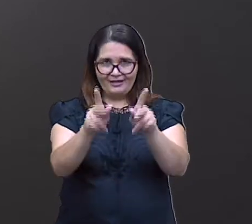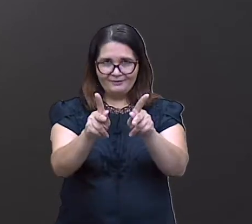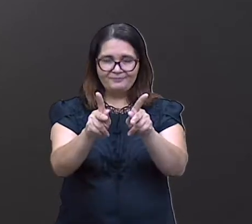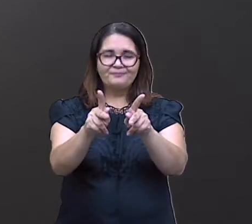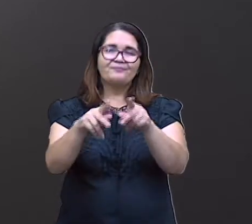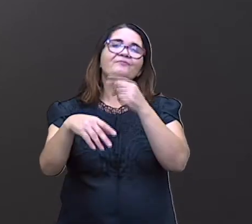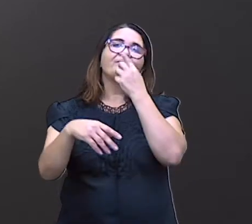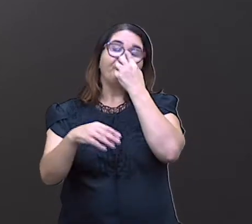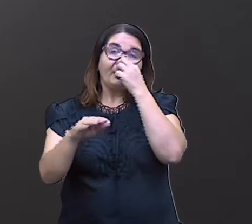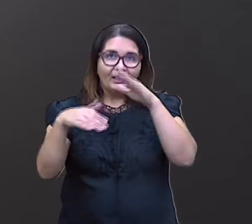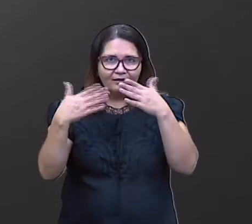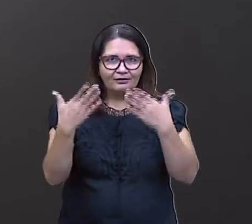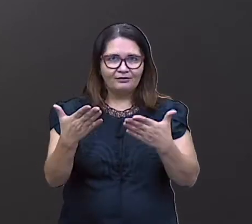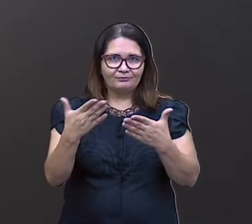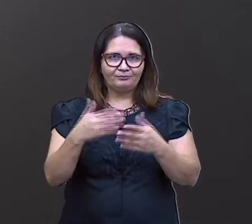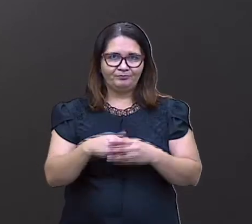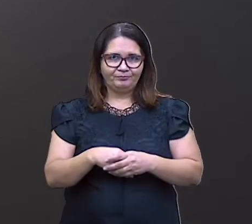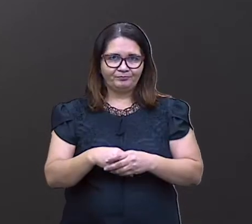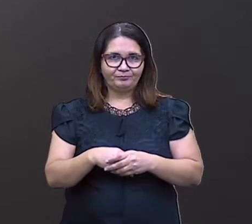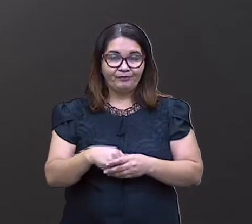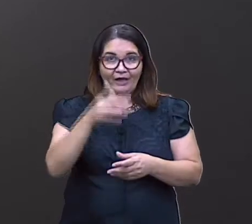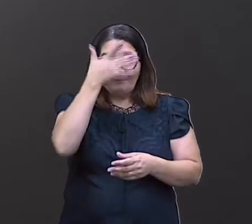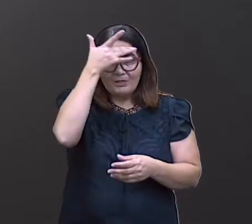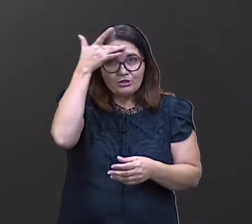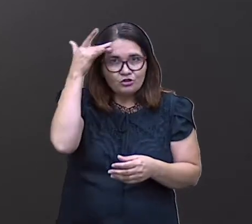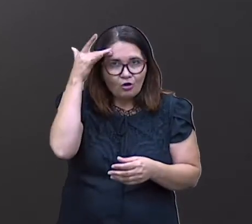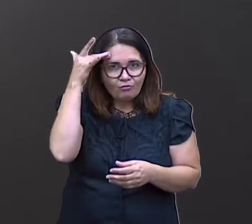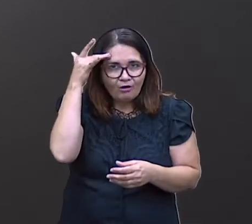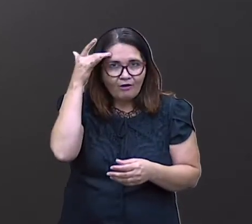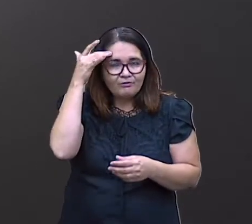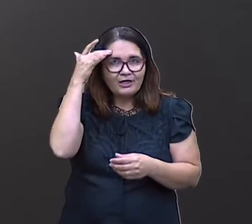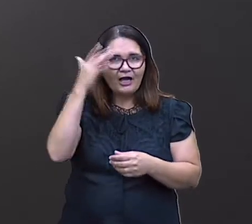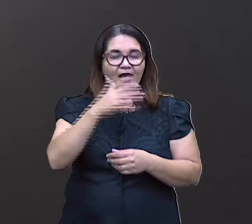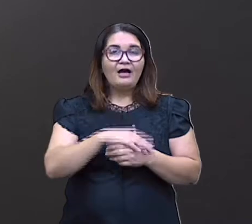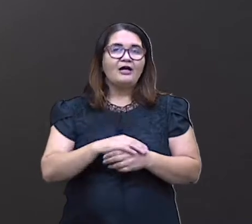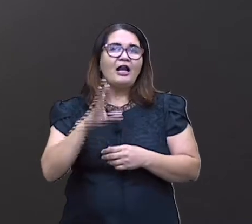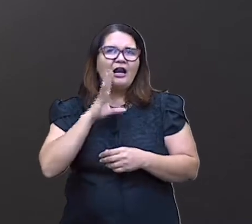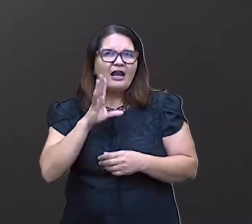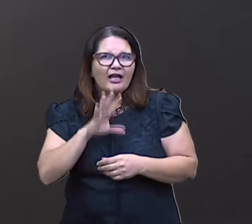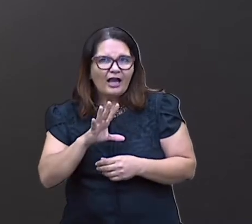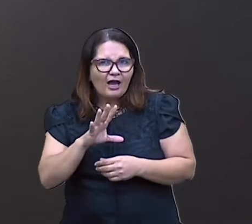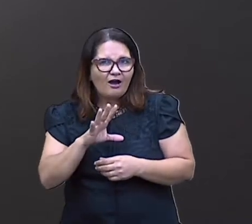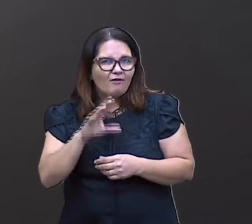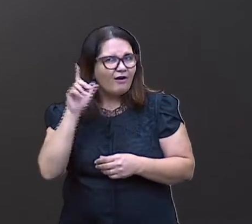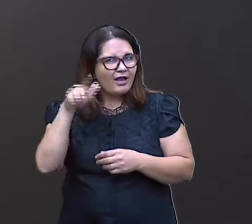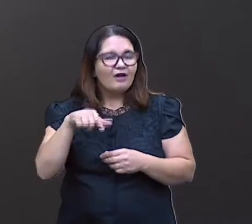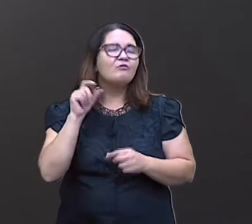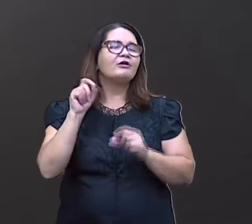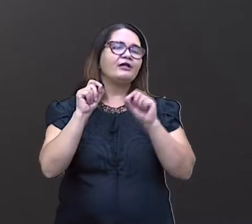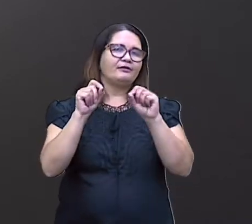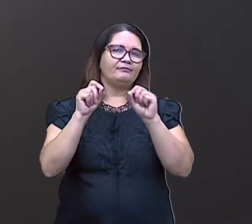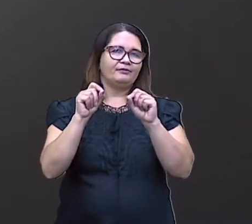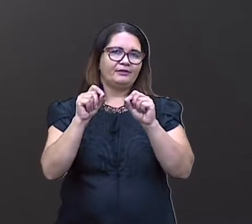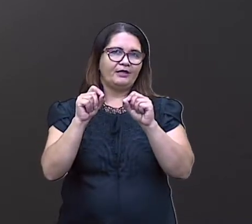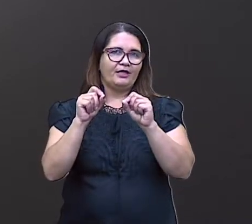certo? Pessoal, e sabe o que é mais legal? Não sei nem se eu posso falar para vocês. O